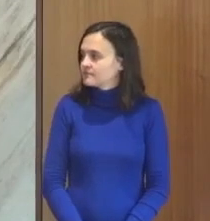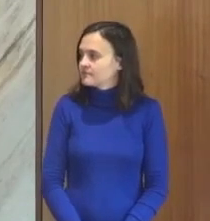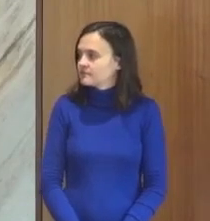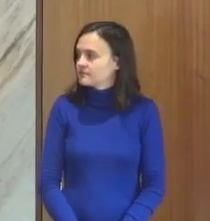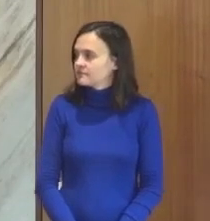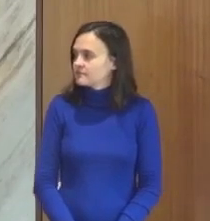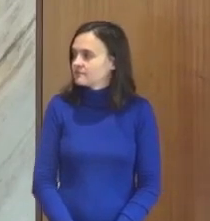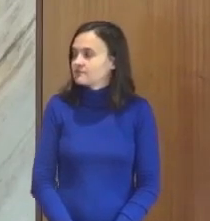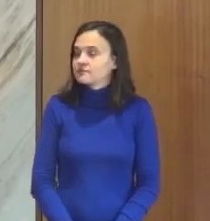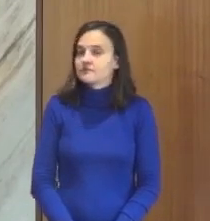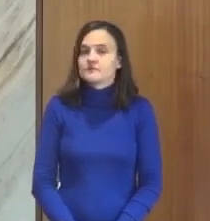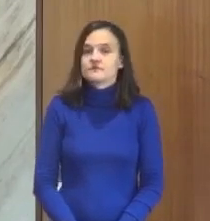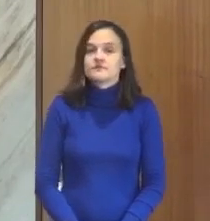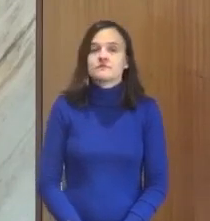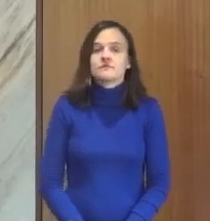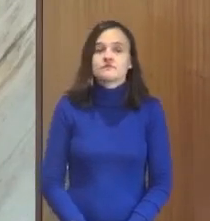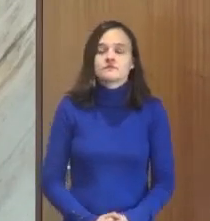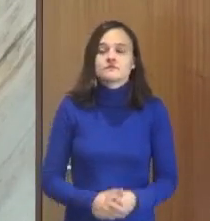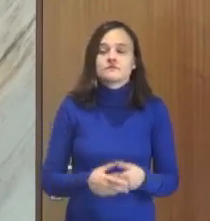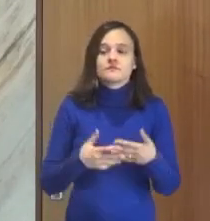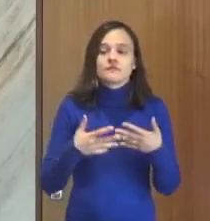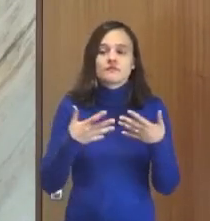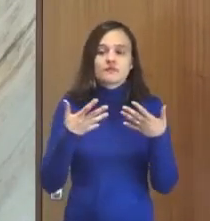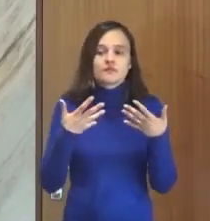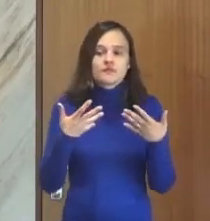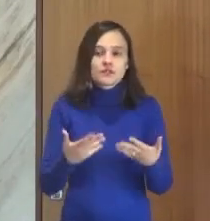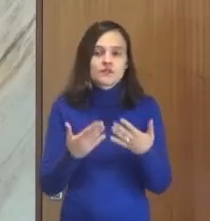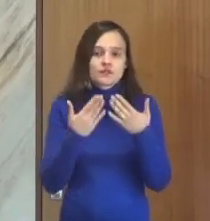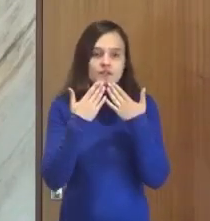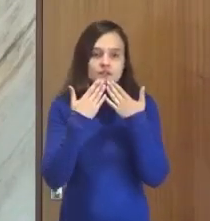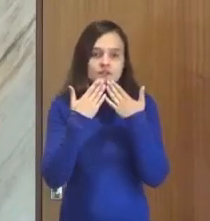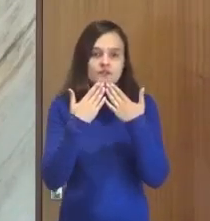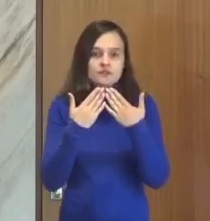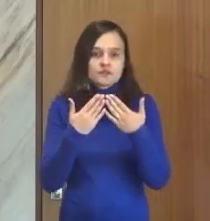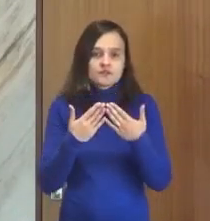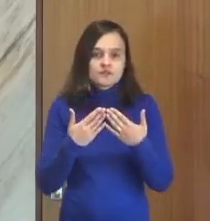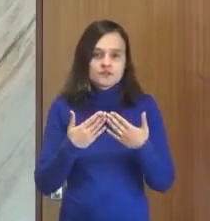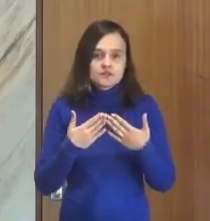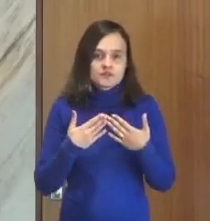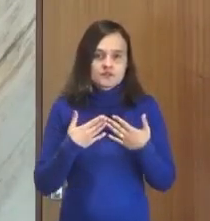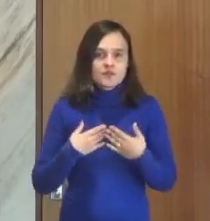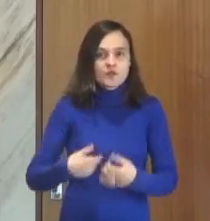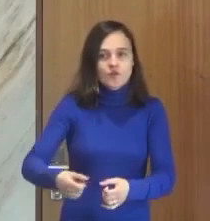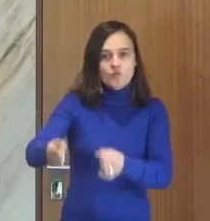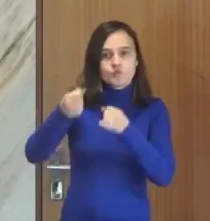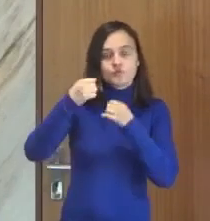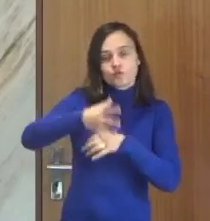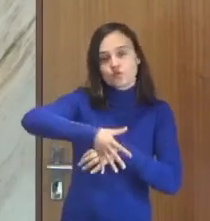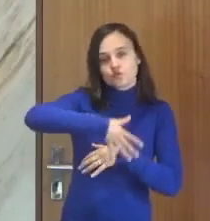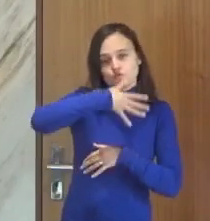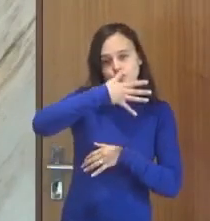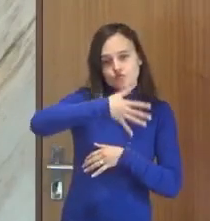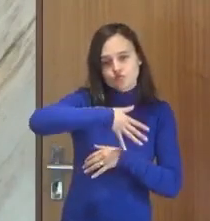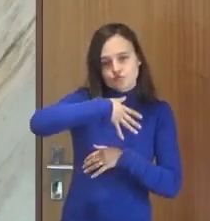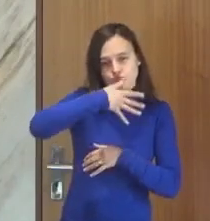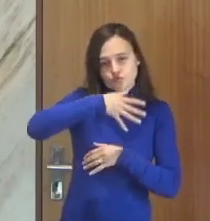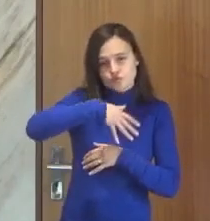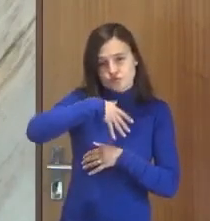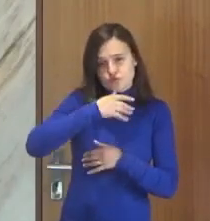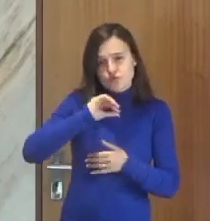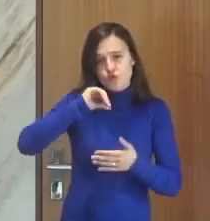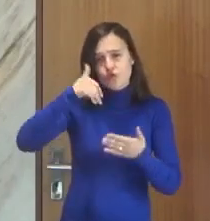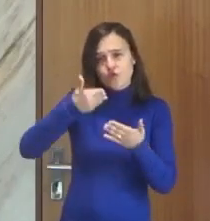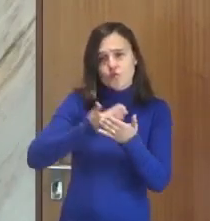profícua, agora que nos dá a estampa para eterno obelisco do herói decantado e crédito imortal